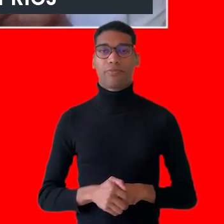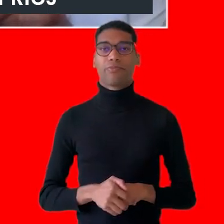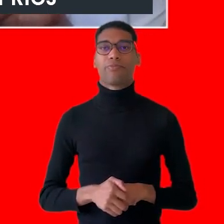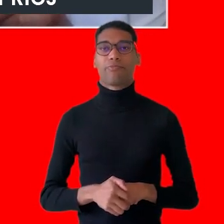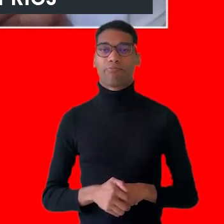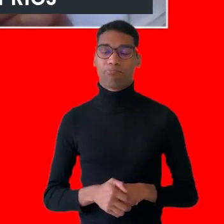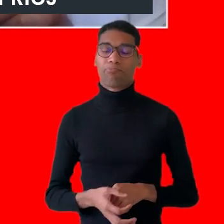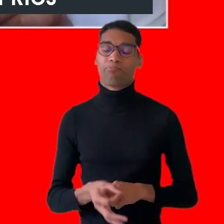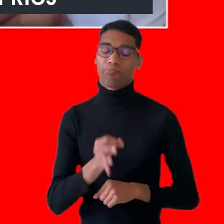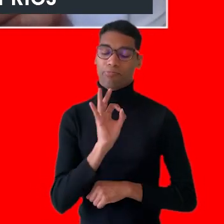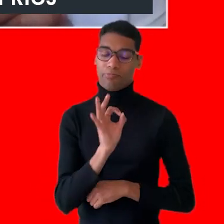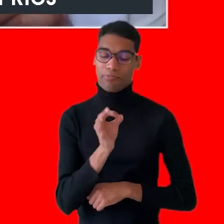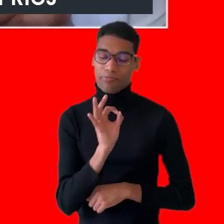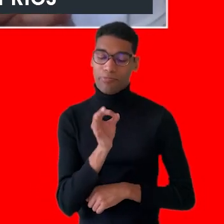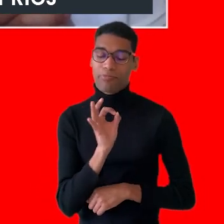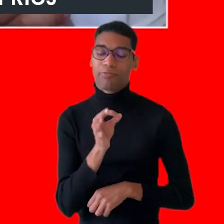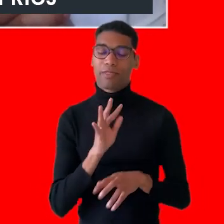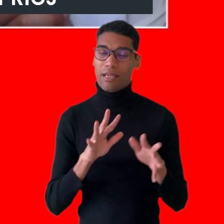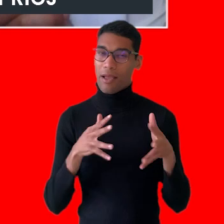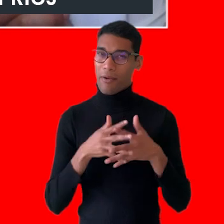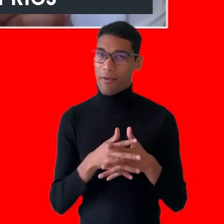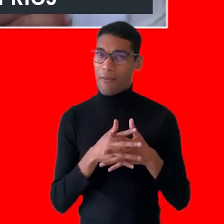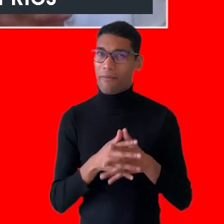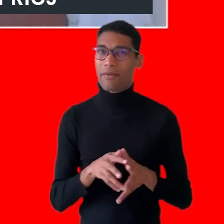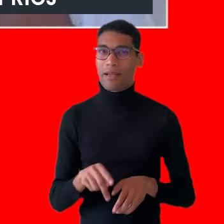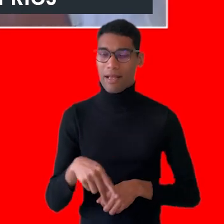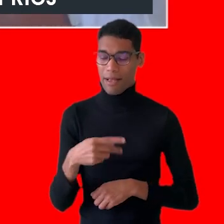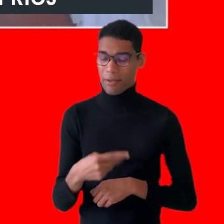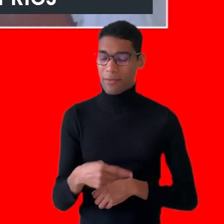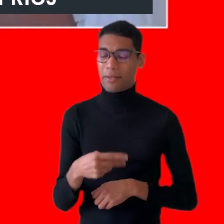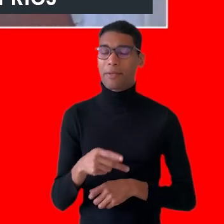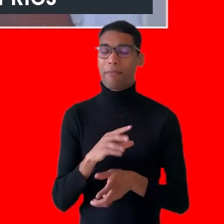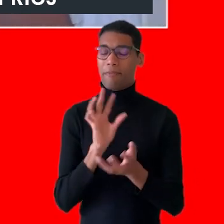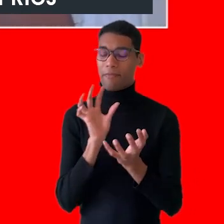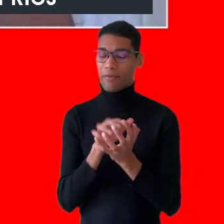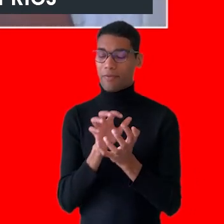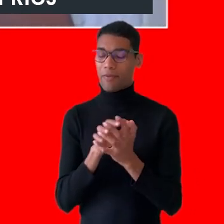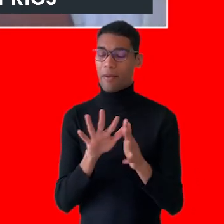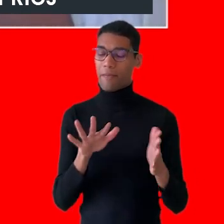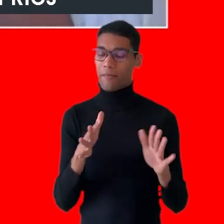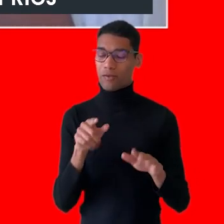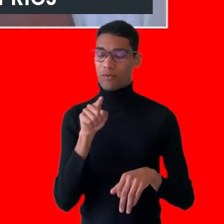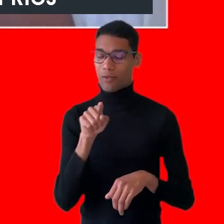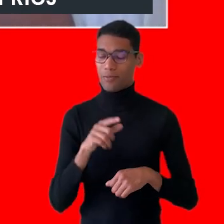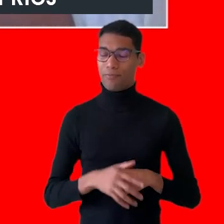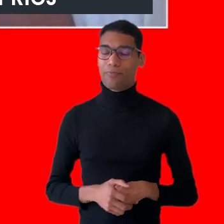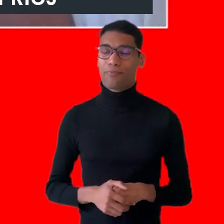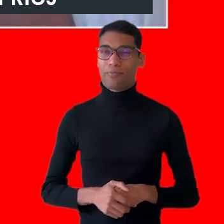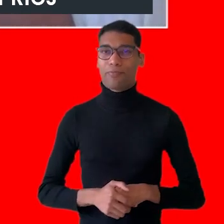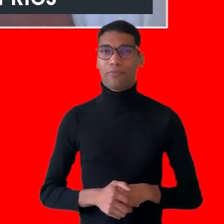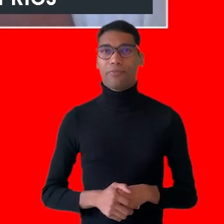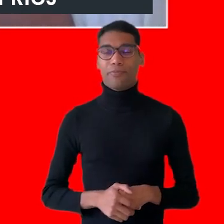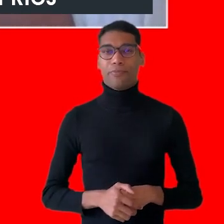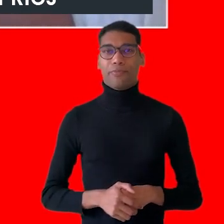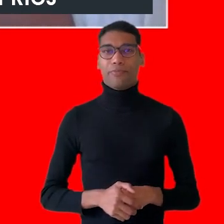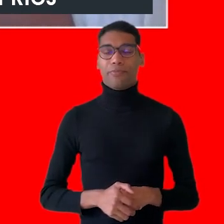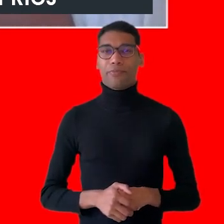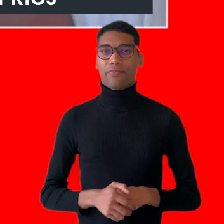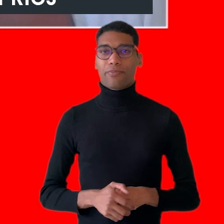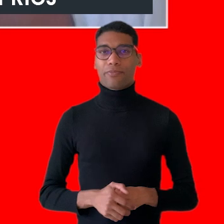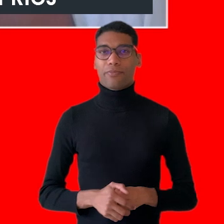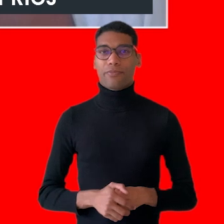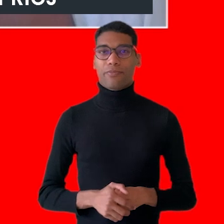Pois é, Salomão, é bem complicado aqui em Pernambuco, é bem assim mesmo. A gente tem